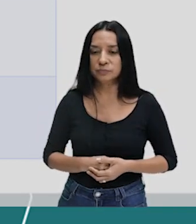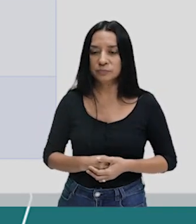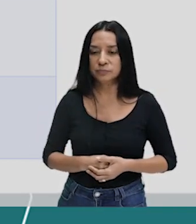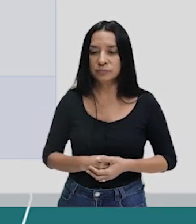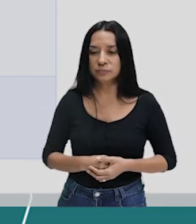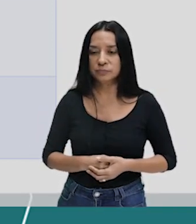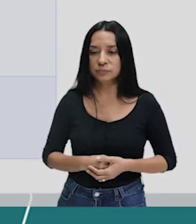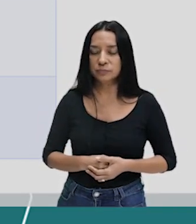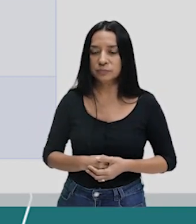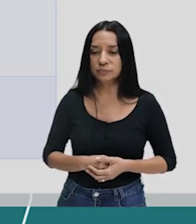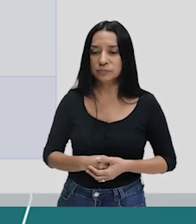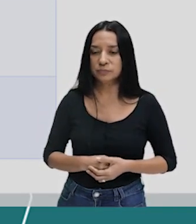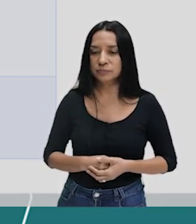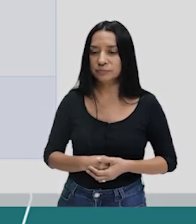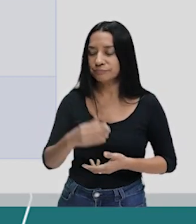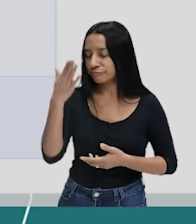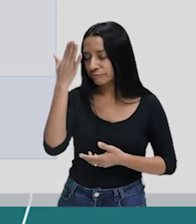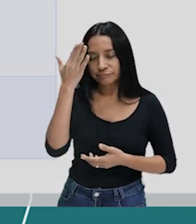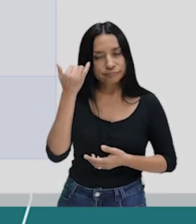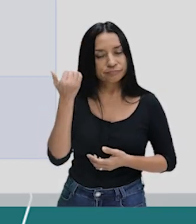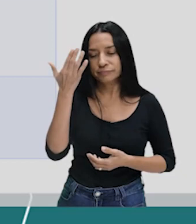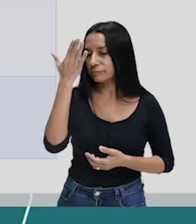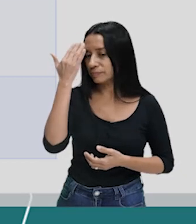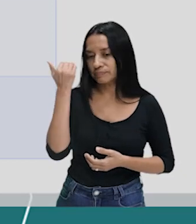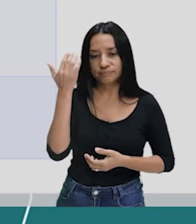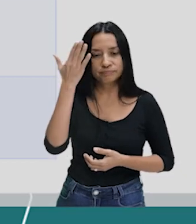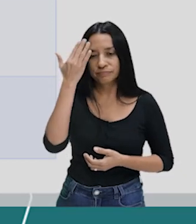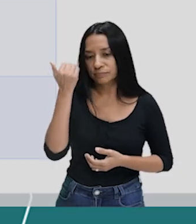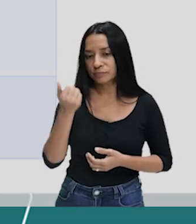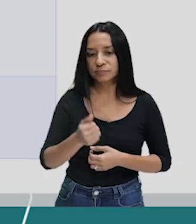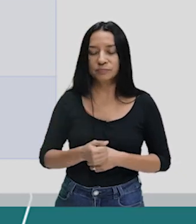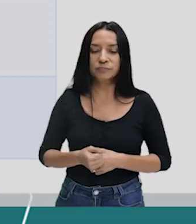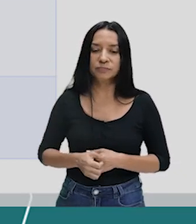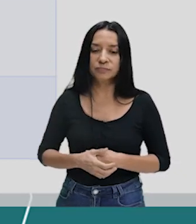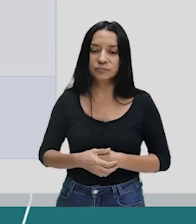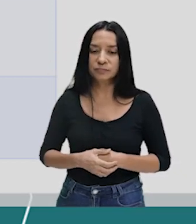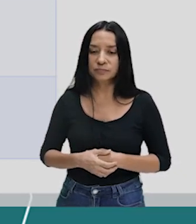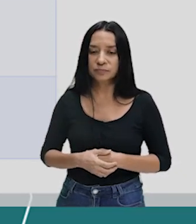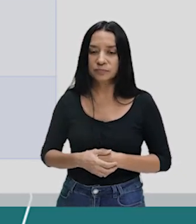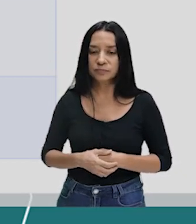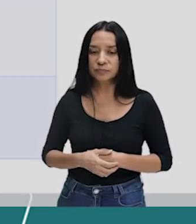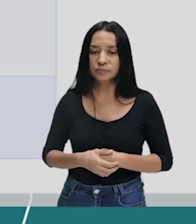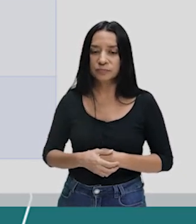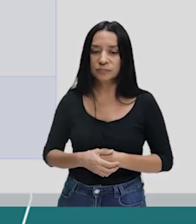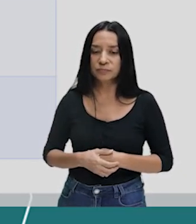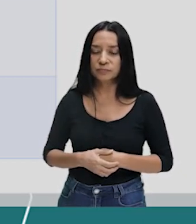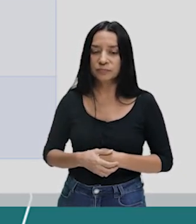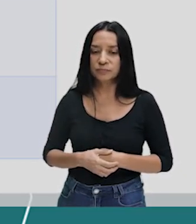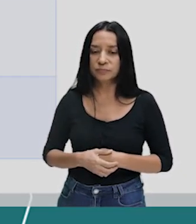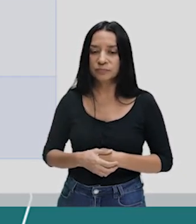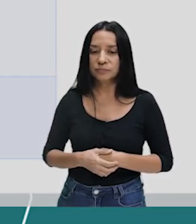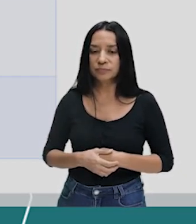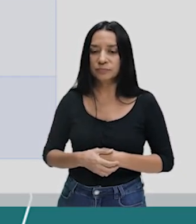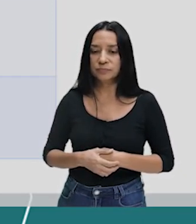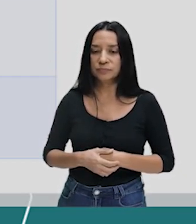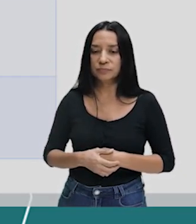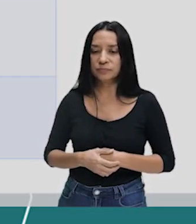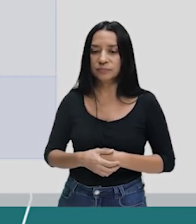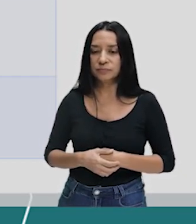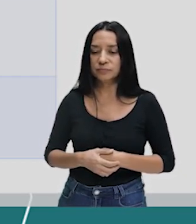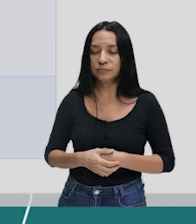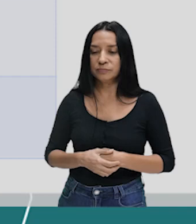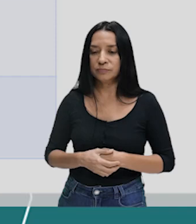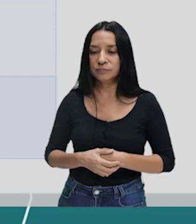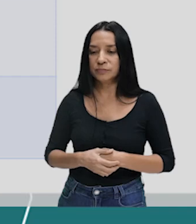IDK, IDK, I don't know, eu não sei, né? Quando você quer falar que você desconhece algo. O G e o 8, great, que